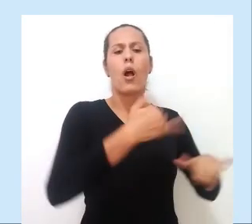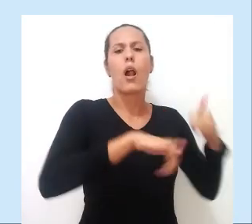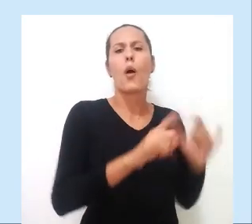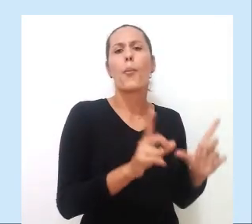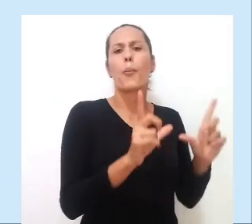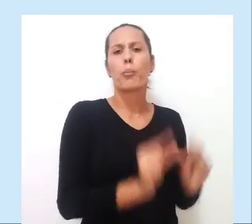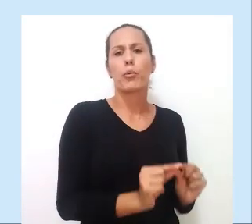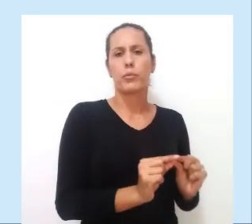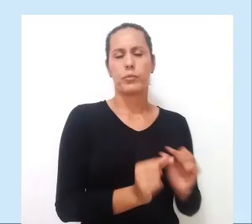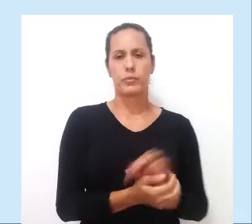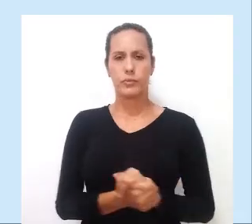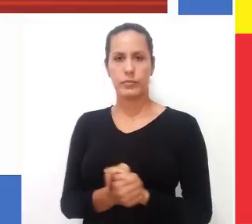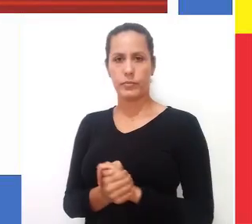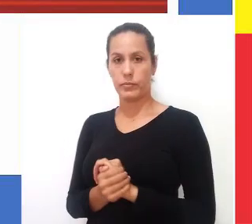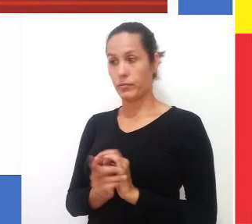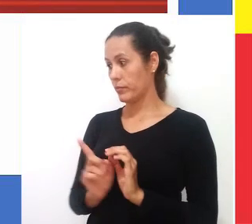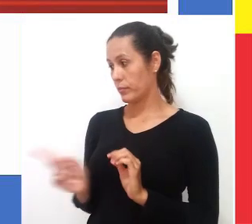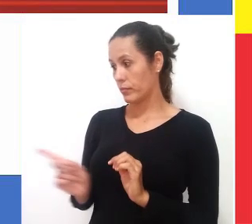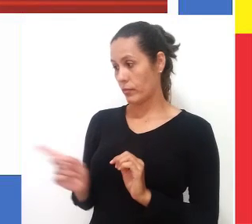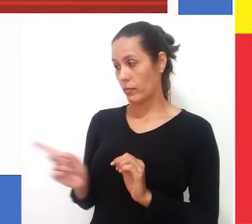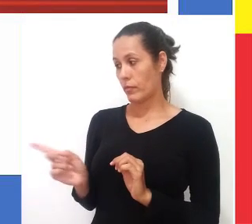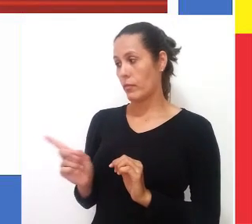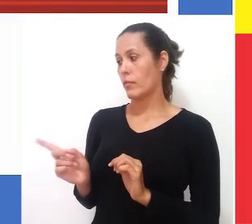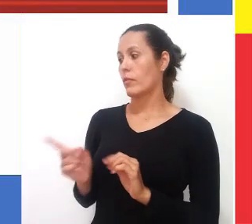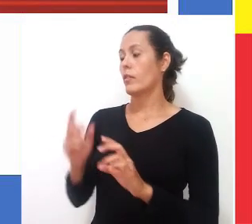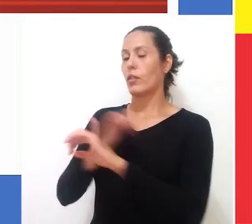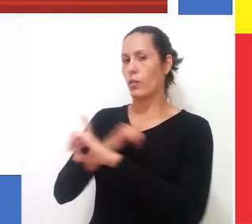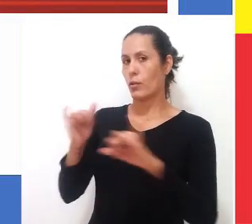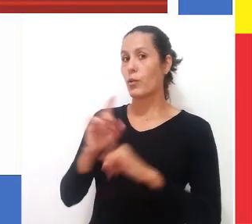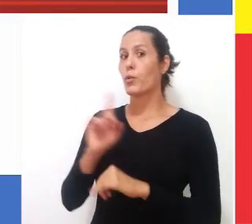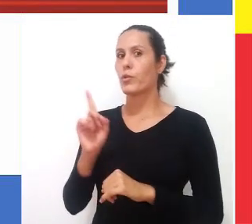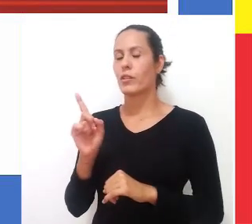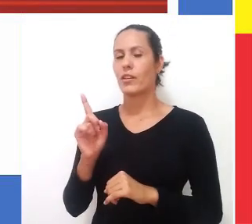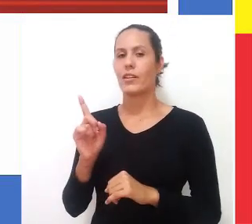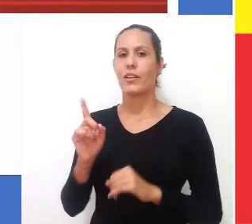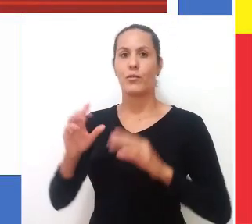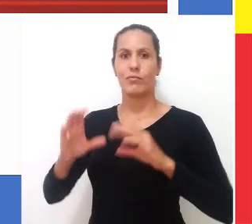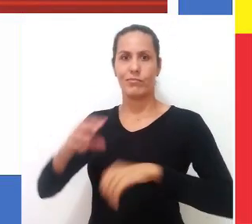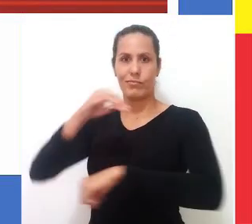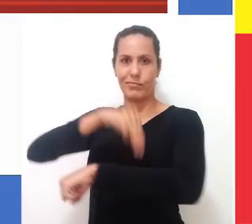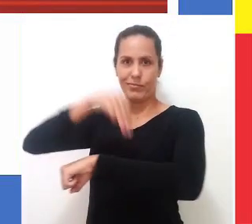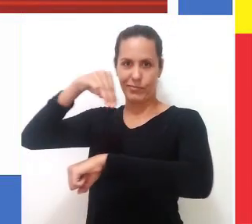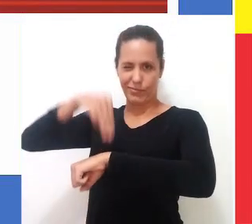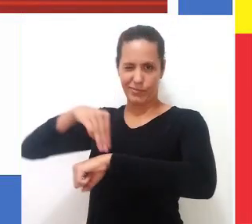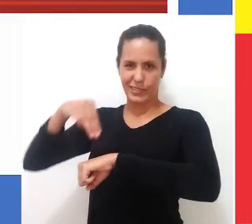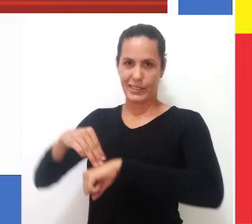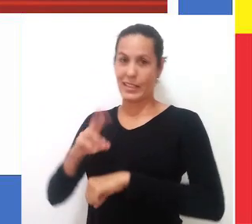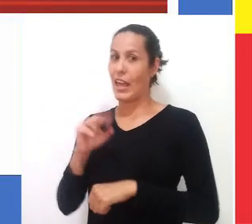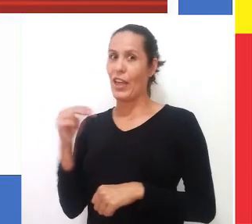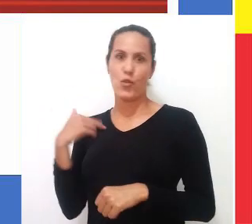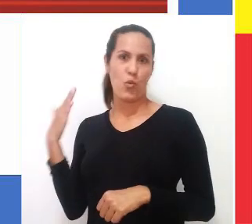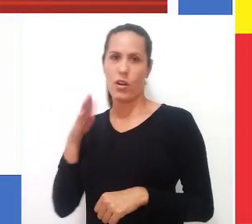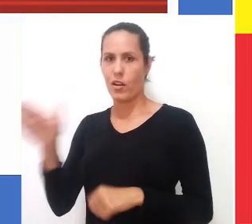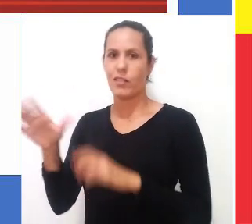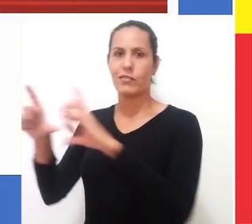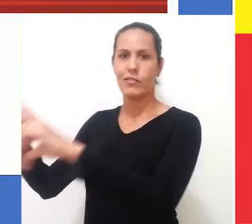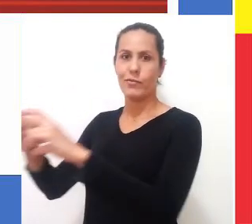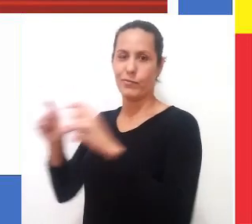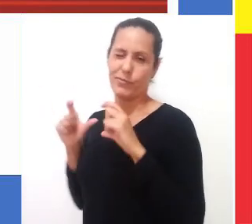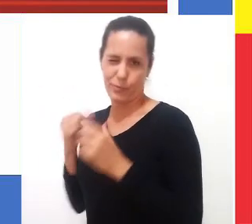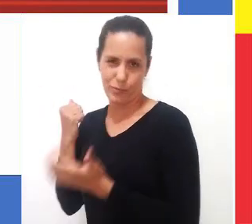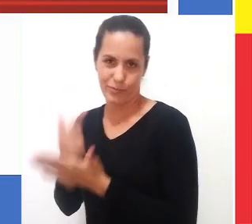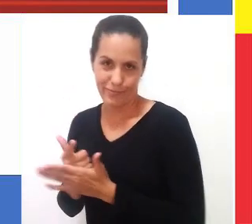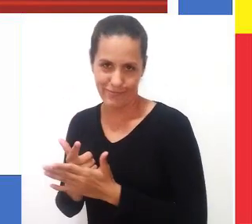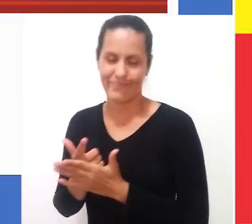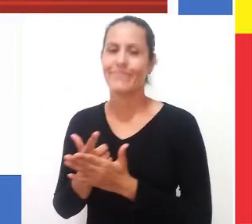com poucos aditivos químicos. Aí na tela para vocês uma propaganda do nosso famoso McDonald's. Quem nunca foi lá,